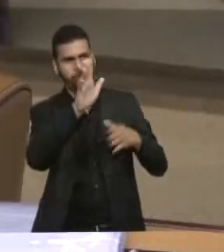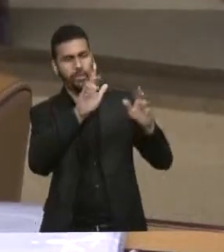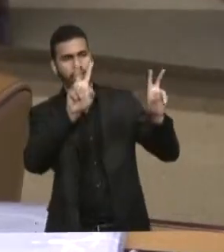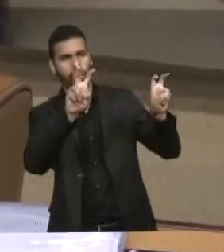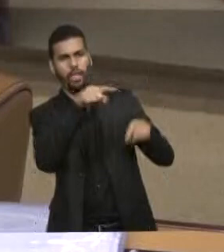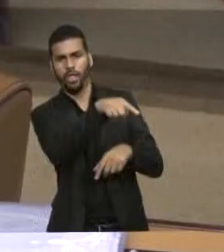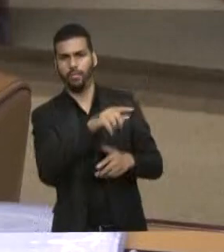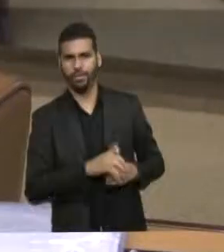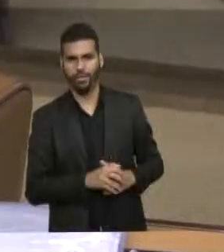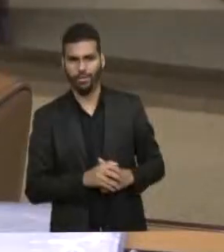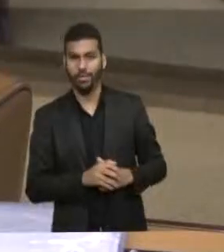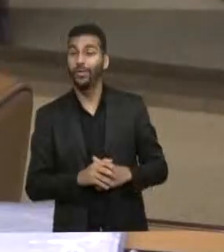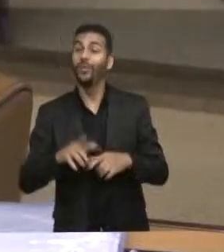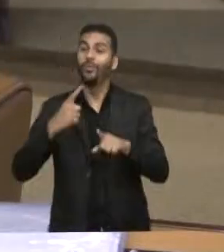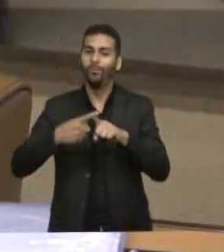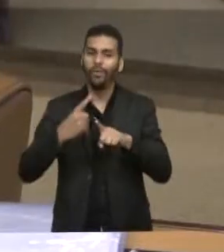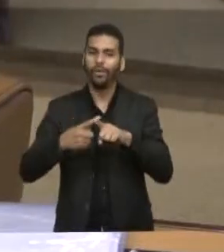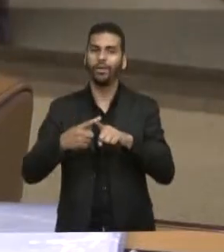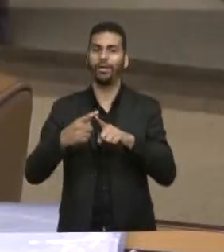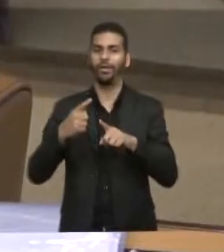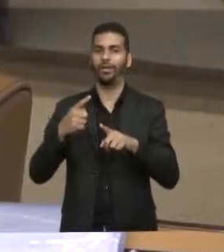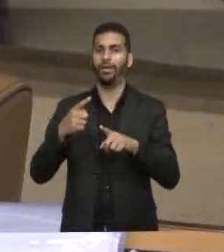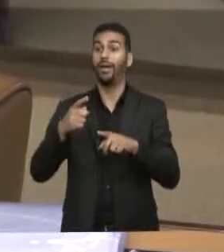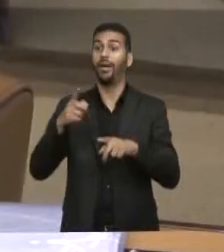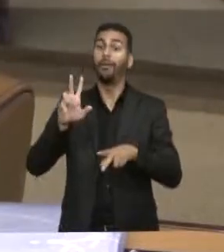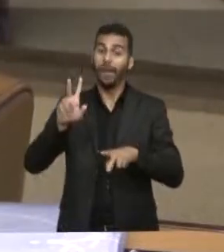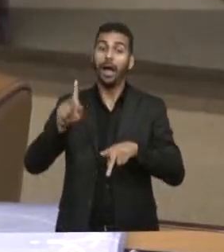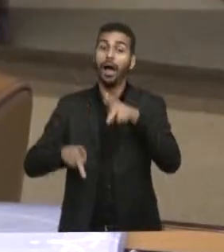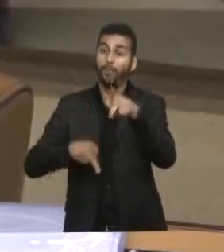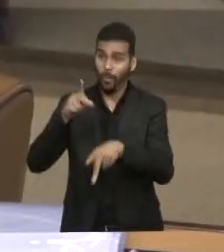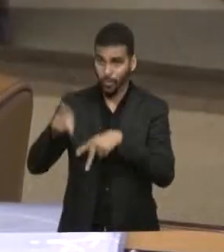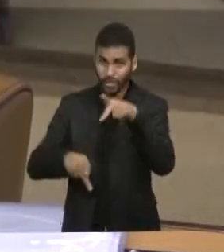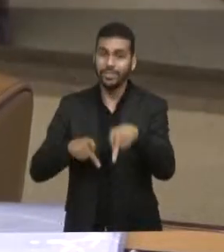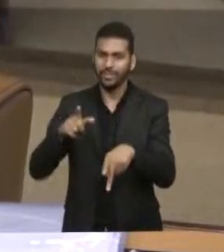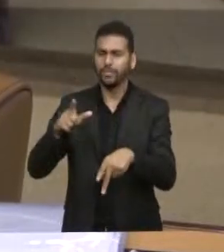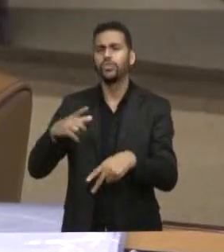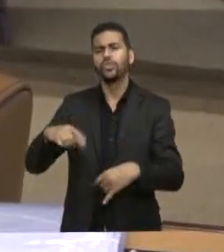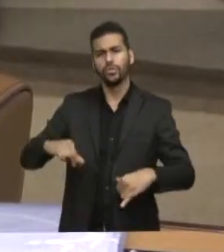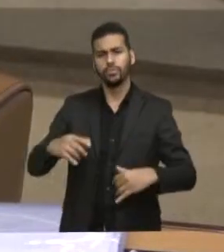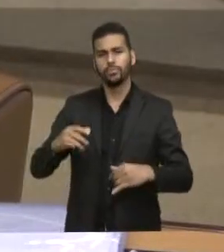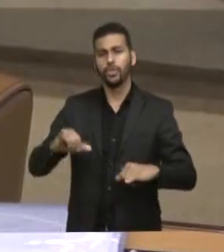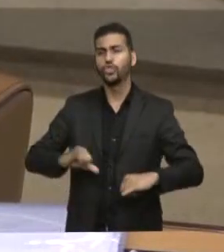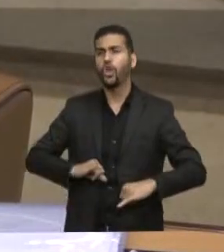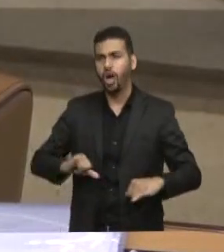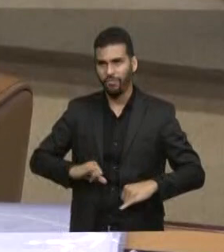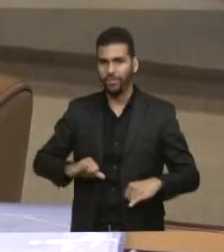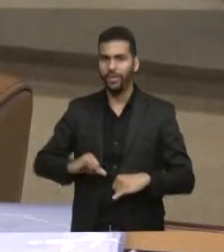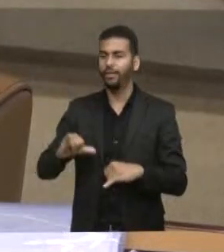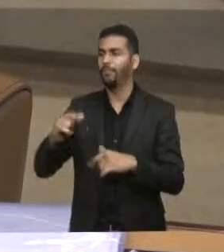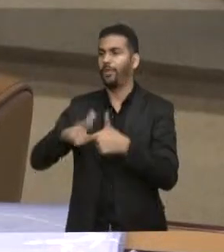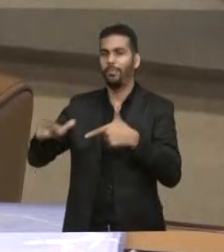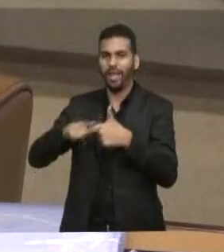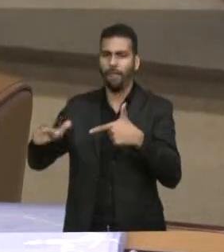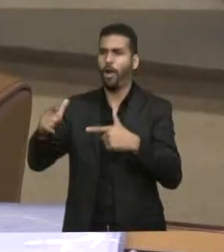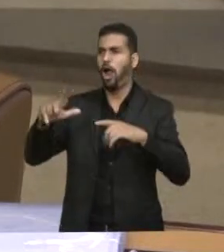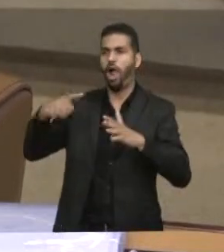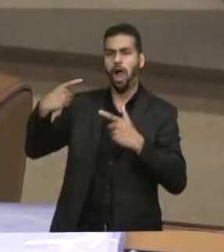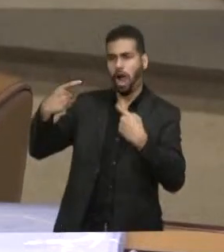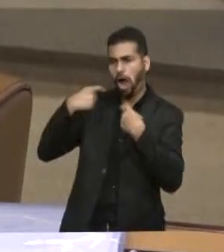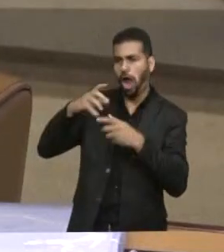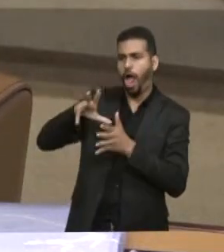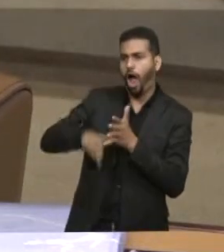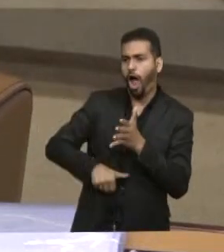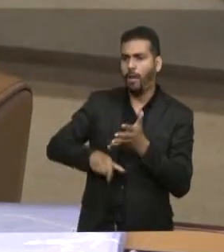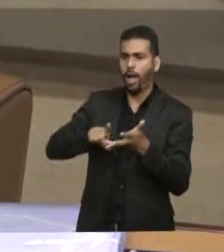só a tua população sofre os efeitos da insegurança pública e atribuir a essas pessoas ele disse o ideal é que